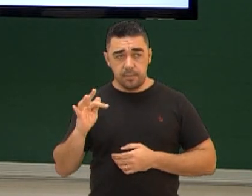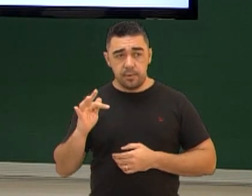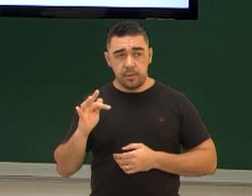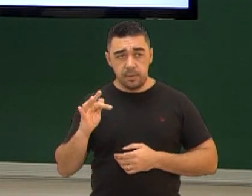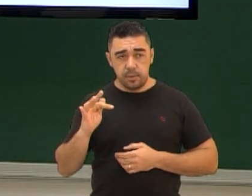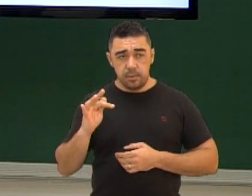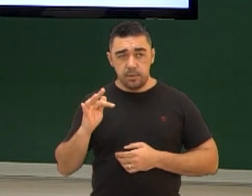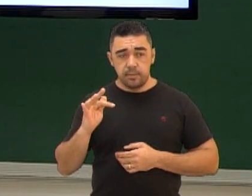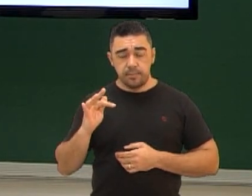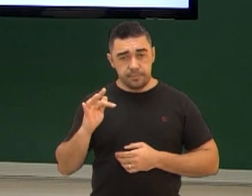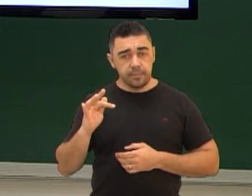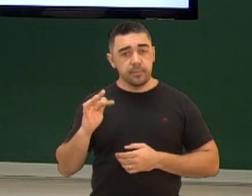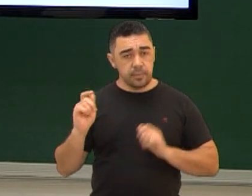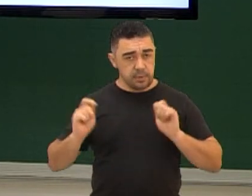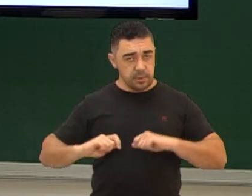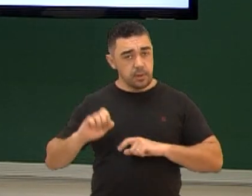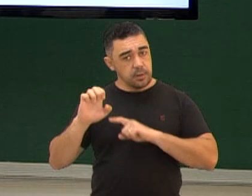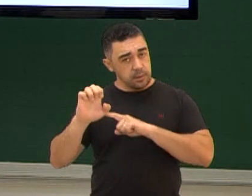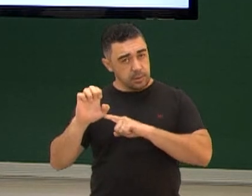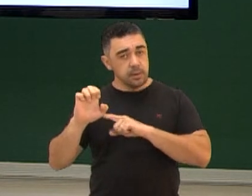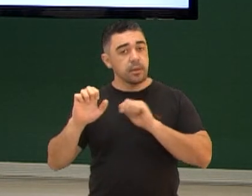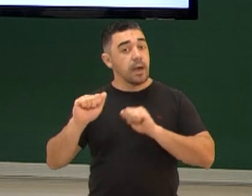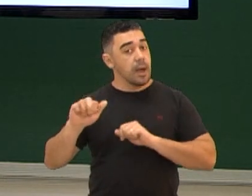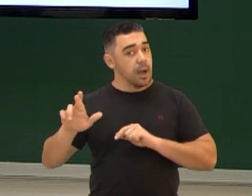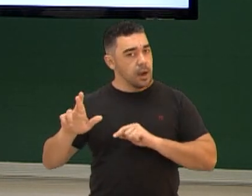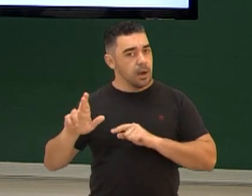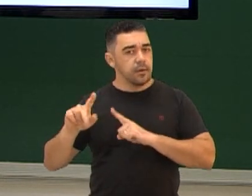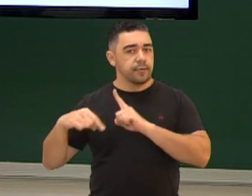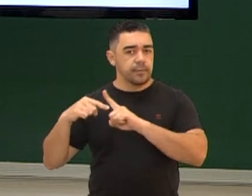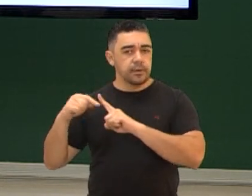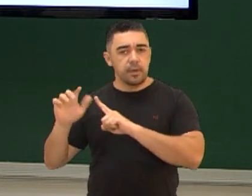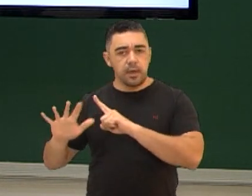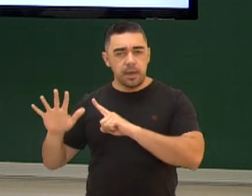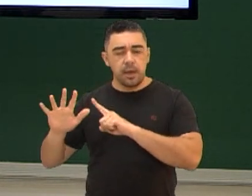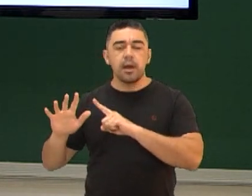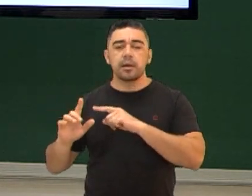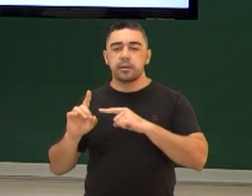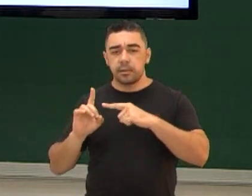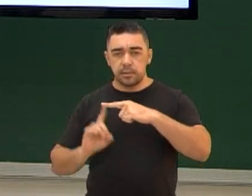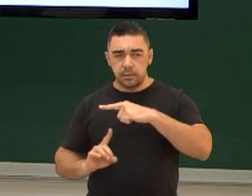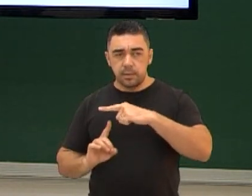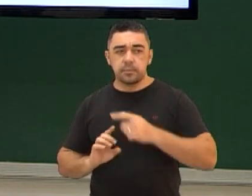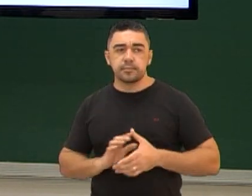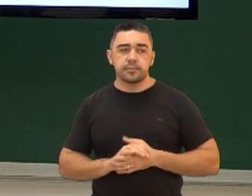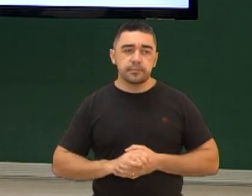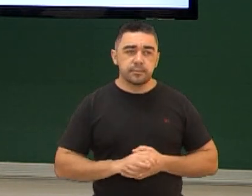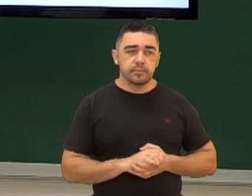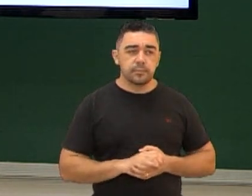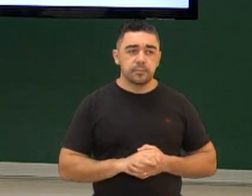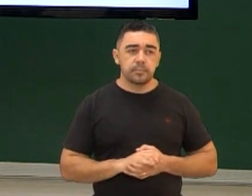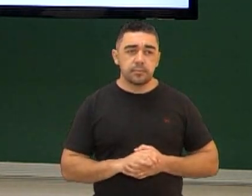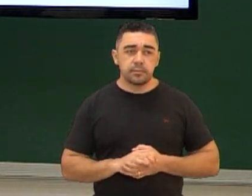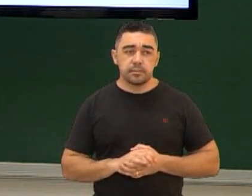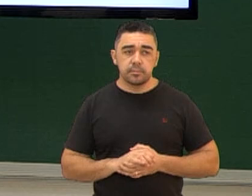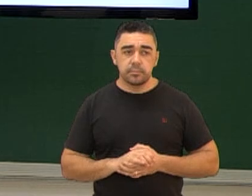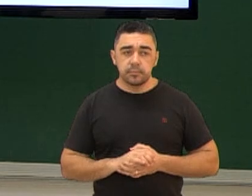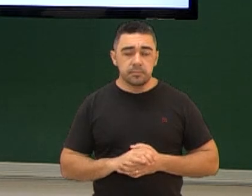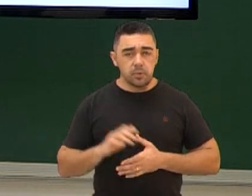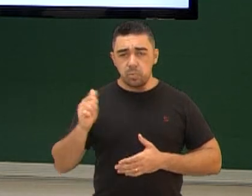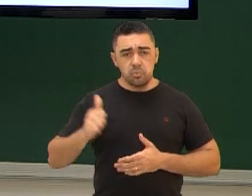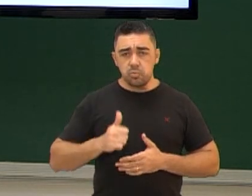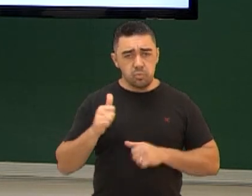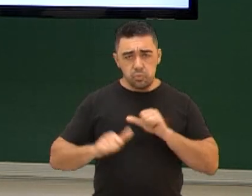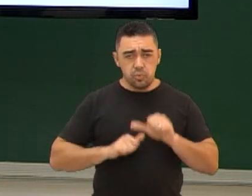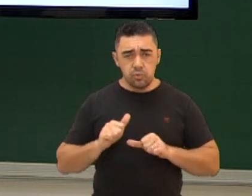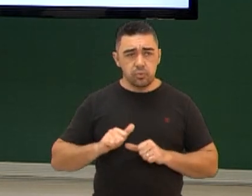ela é a permissividade elétrica do ar vezes a área sobre a distância do capacitor. Lembrando que isso aqui não mudou, então